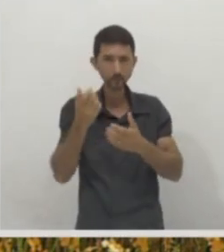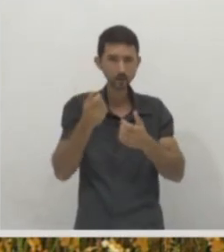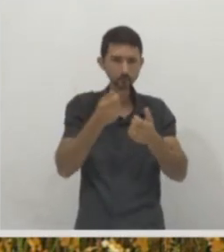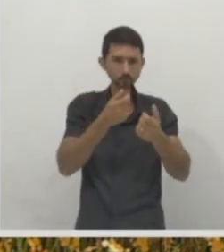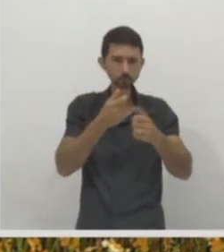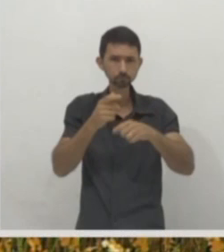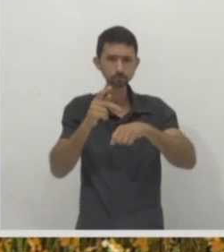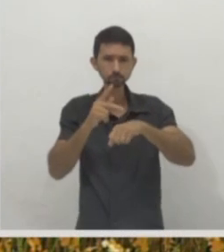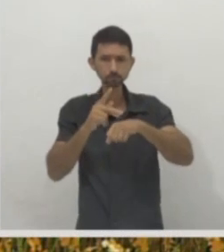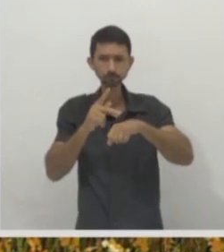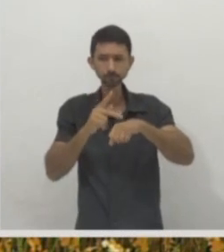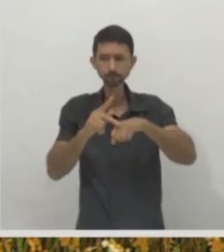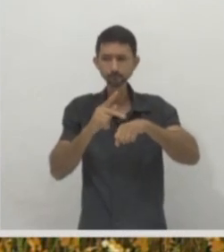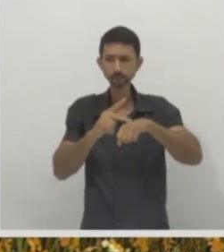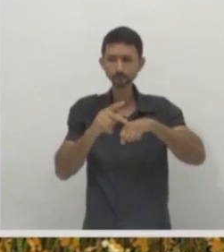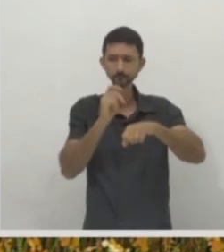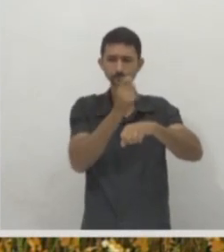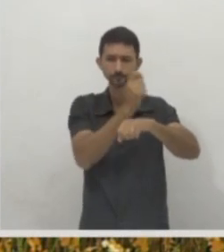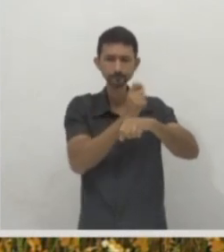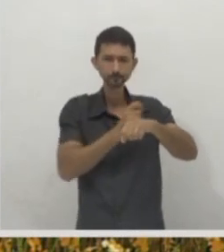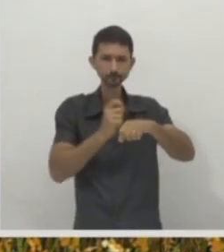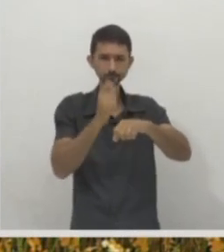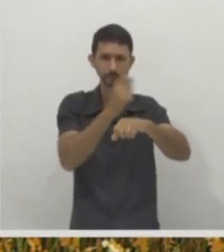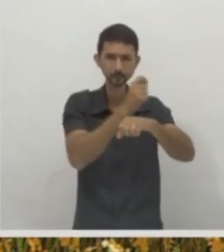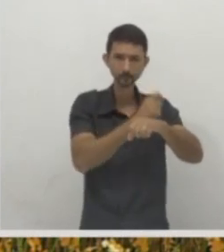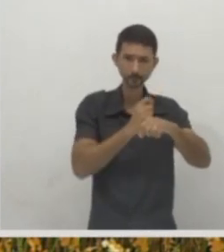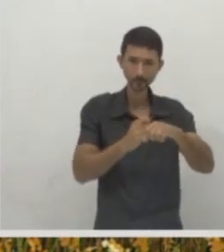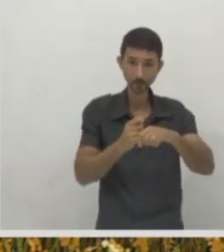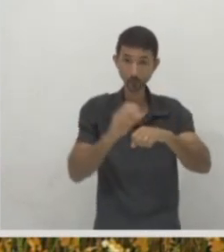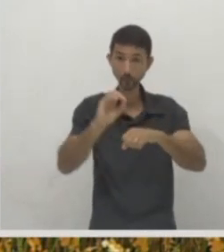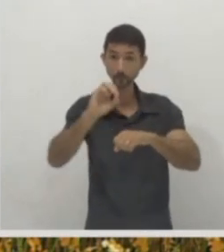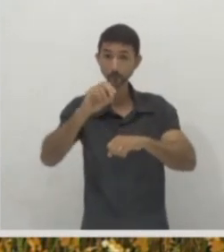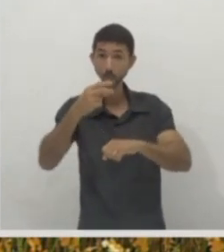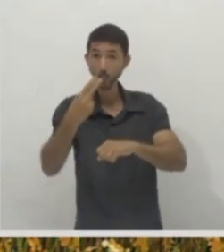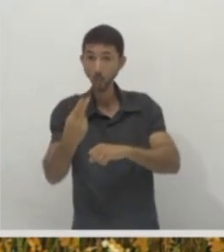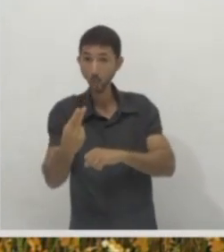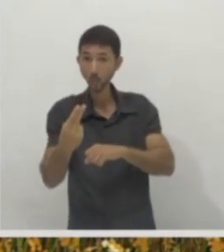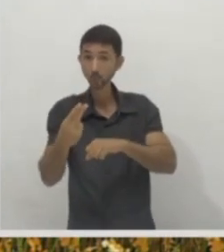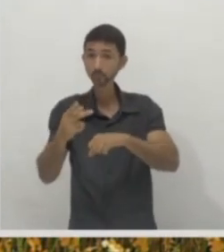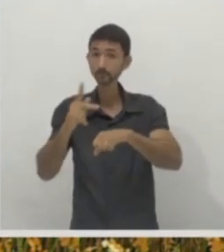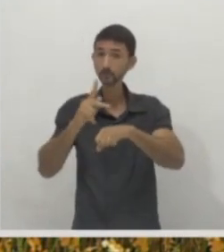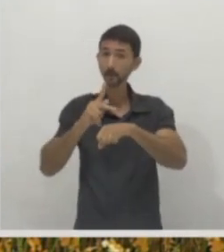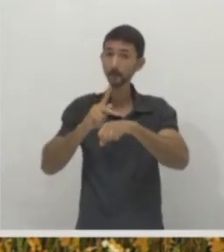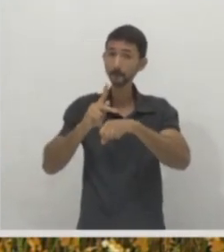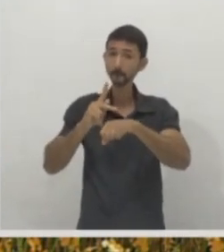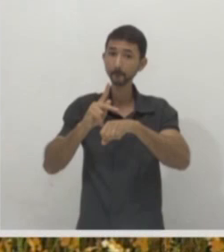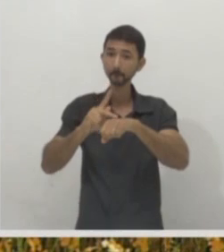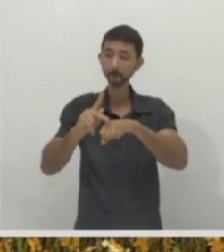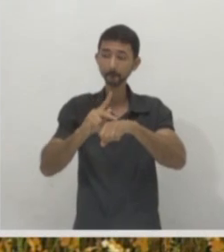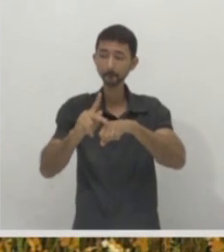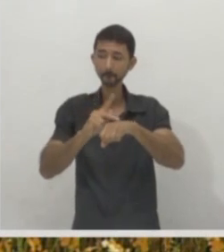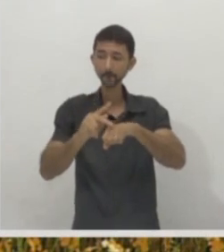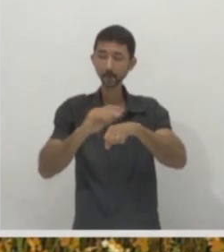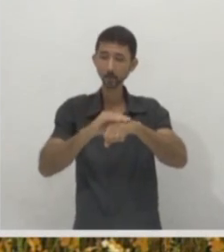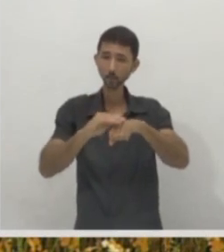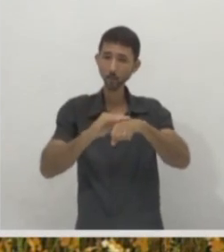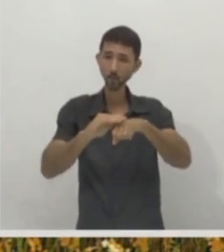coletar somente, ou já é do período neolítico? O que essas pessoas estão